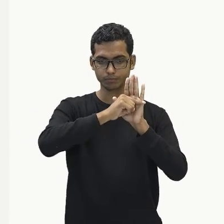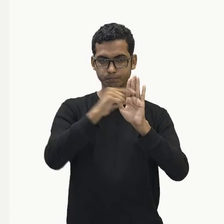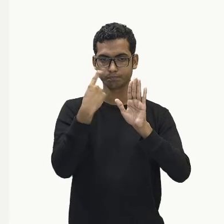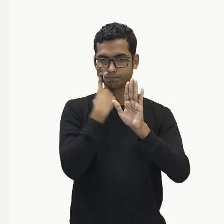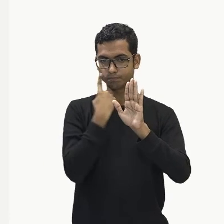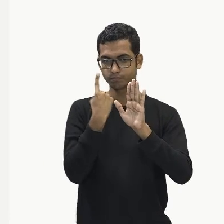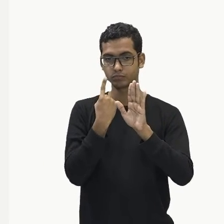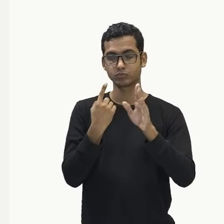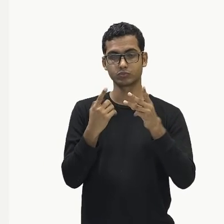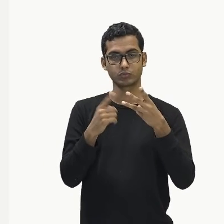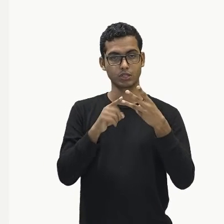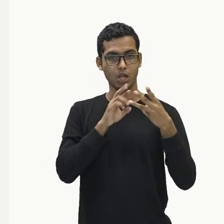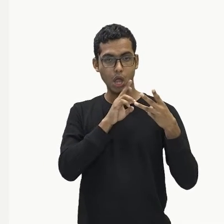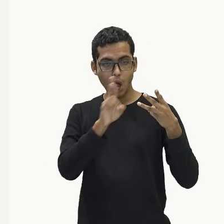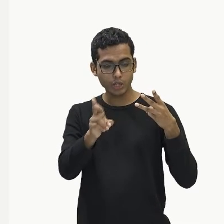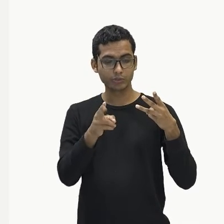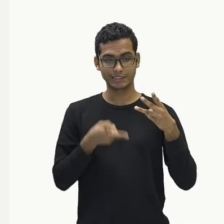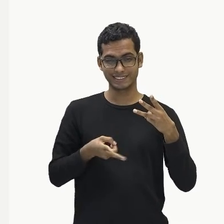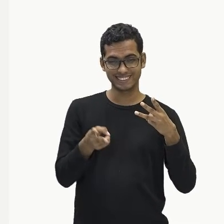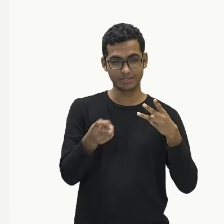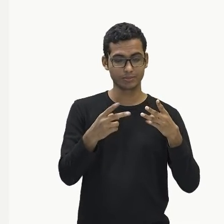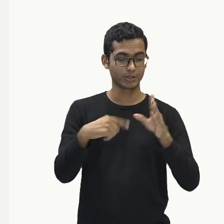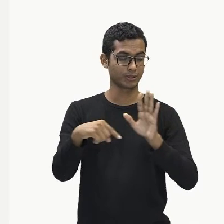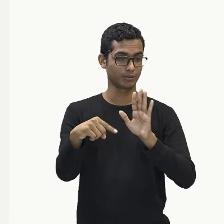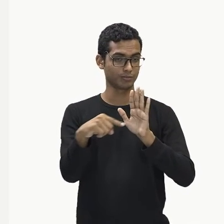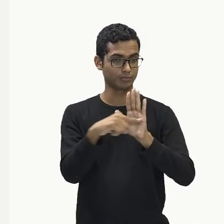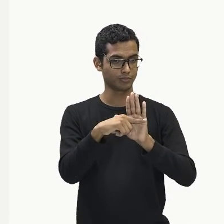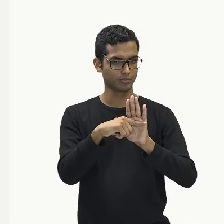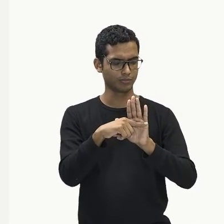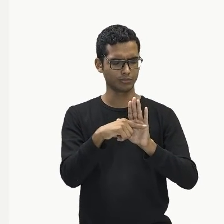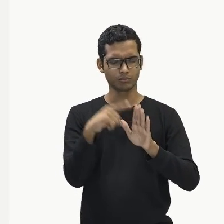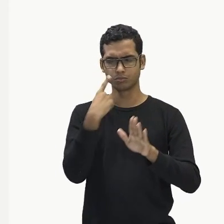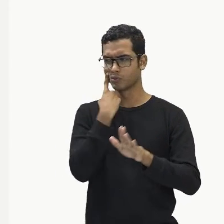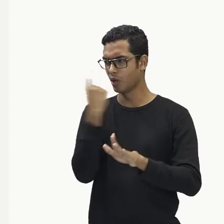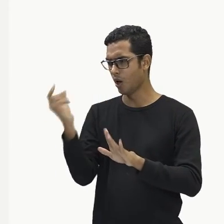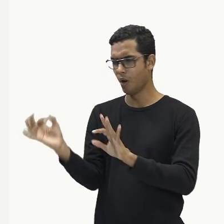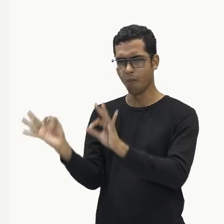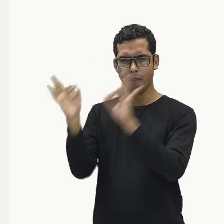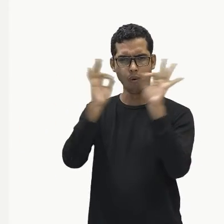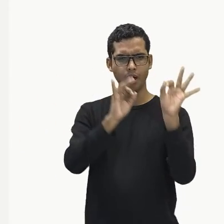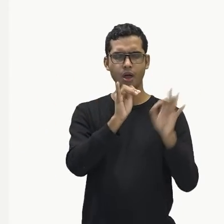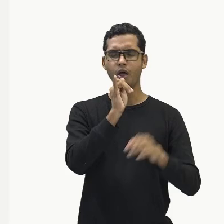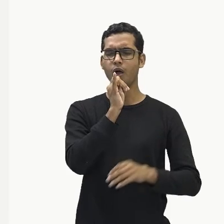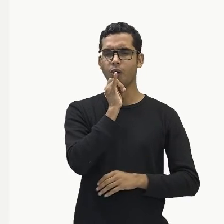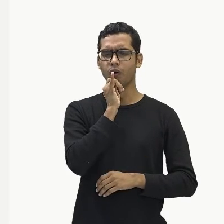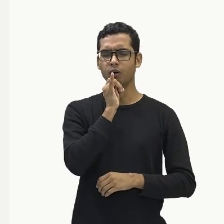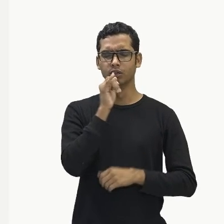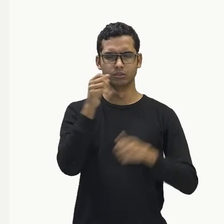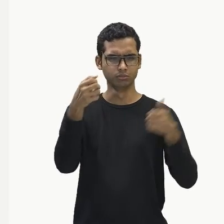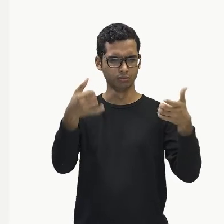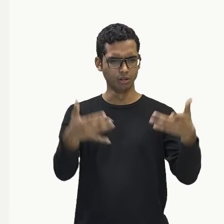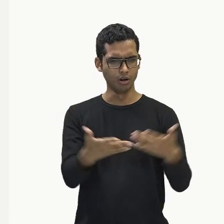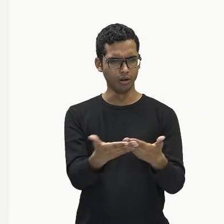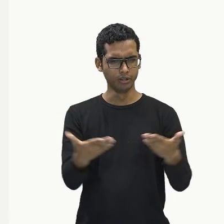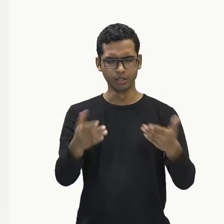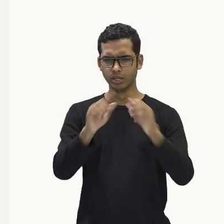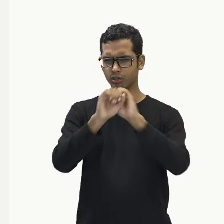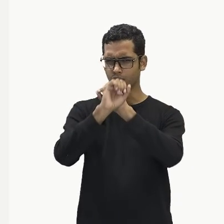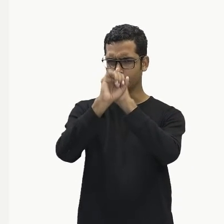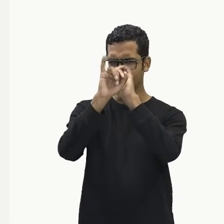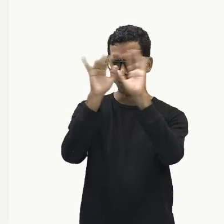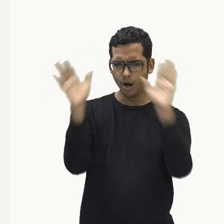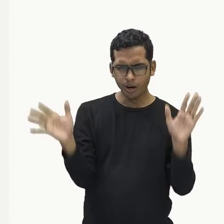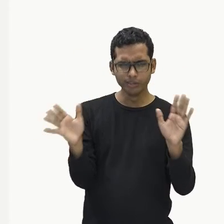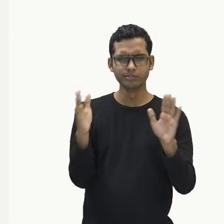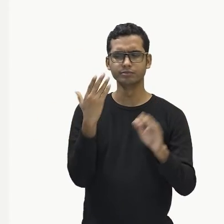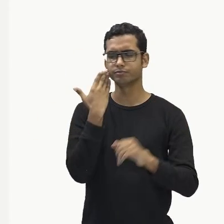será negativa. Vamos visualizar essa propriedade aqui nos exemplos, para que fique bem claro para você, tá? Aqui